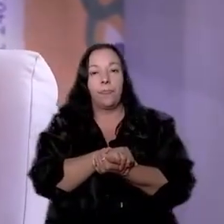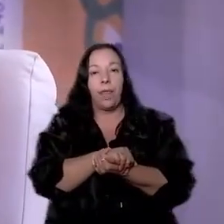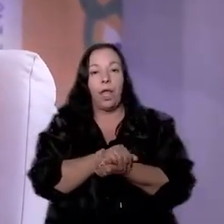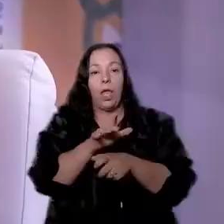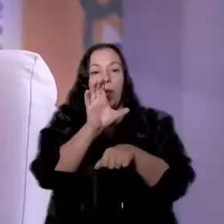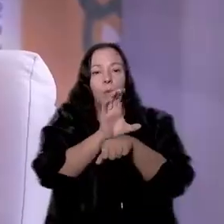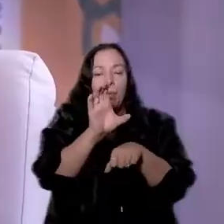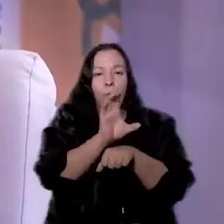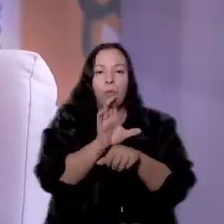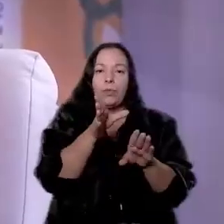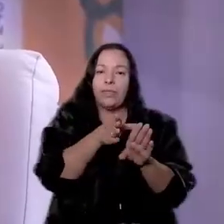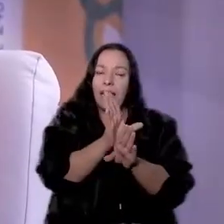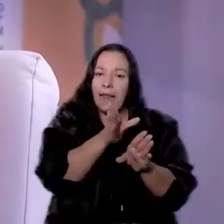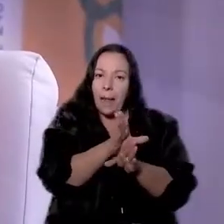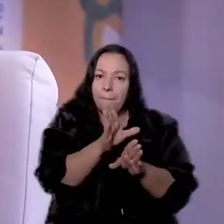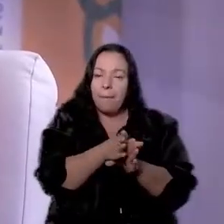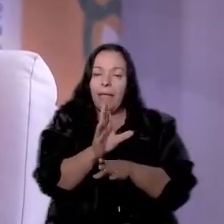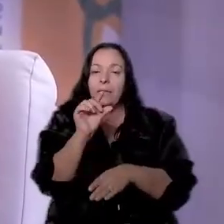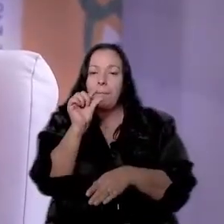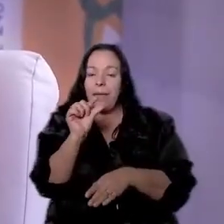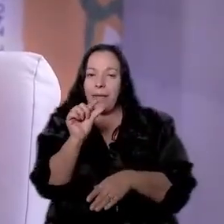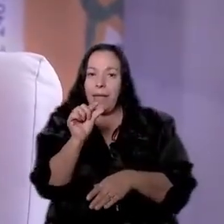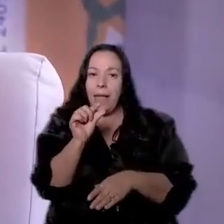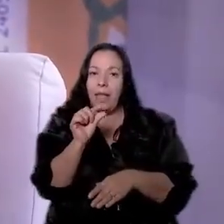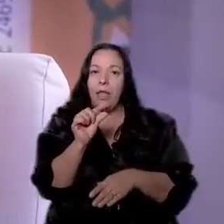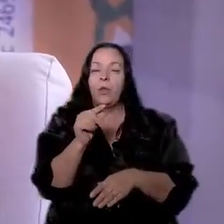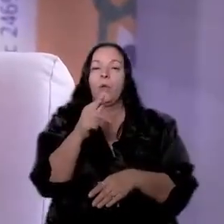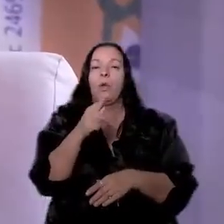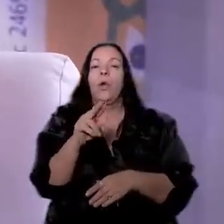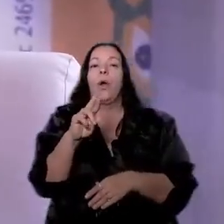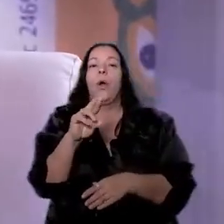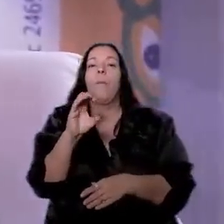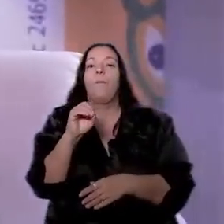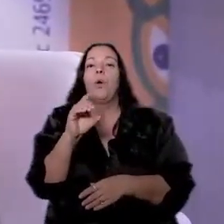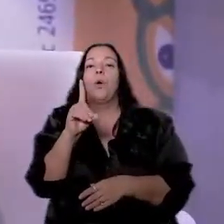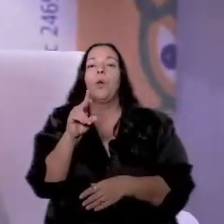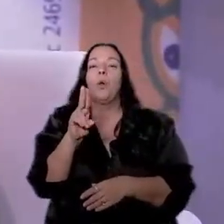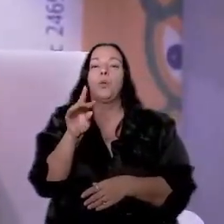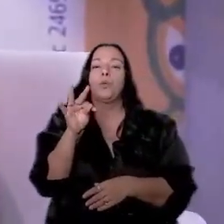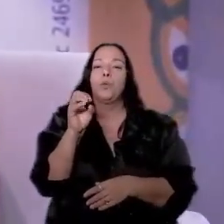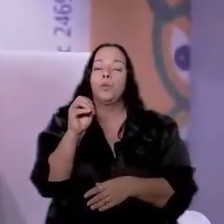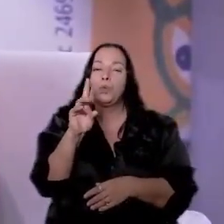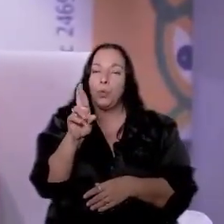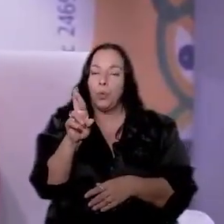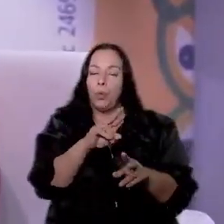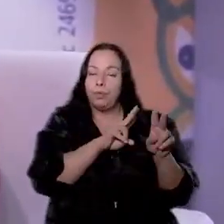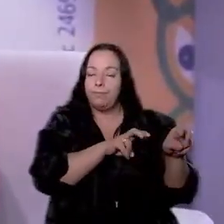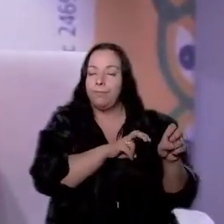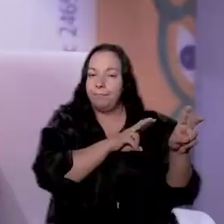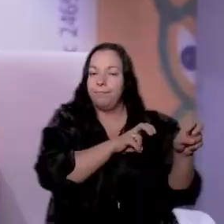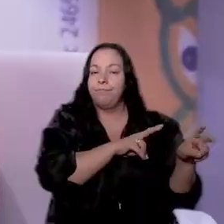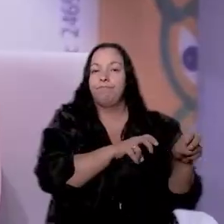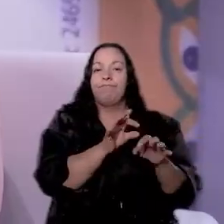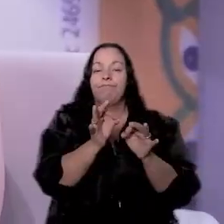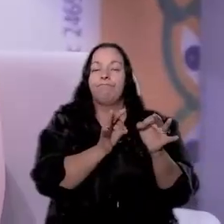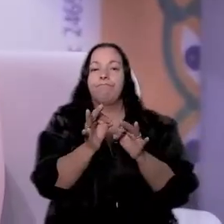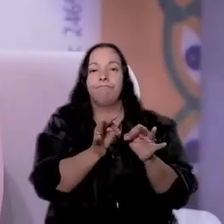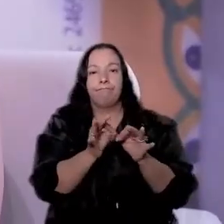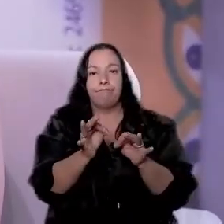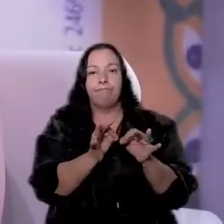capacitação, treinamento para o pequeno produtor, tentando compartilhar as práticas que tornam essas instituições, essas